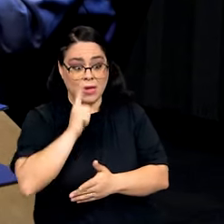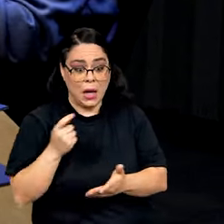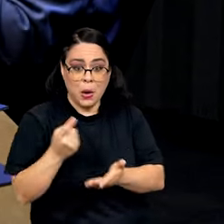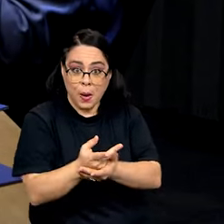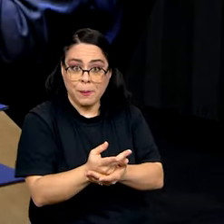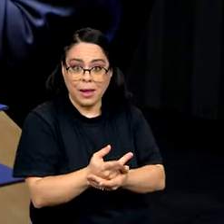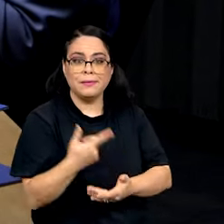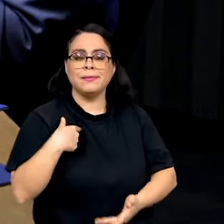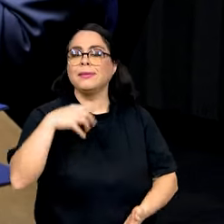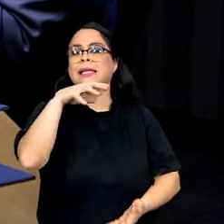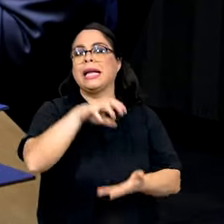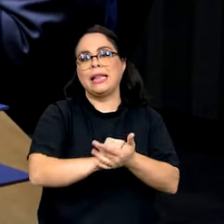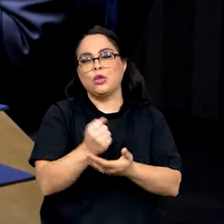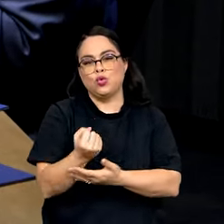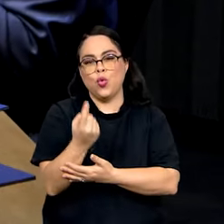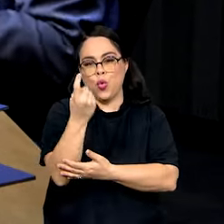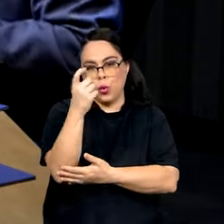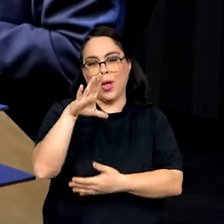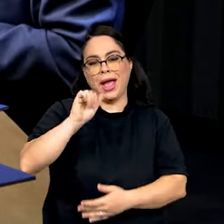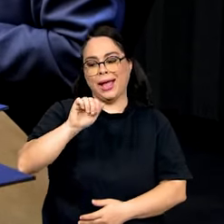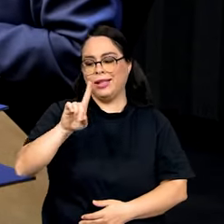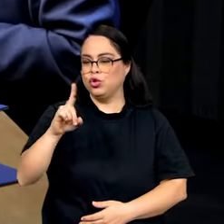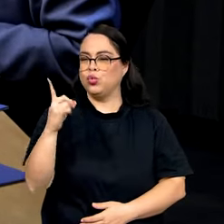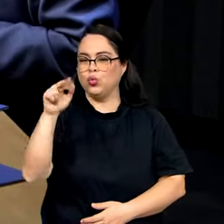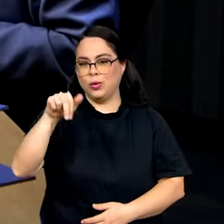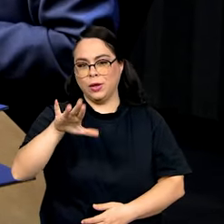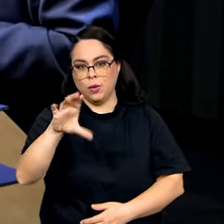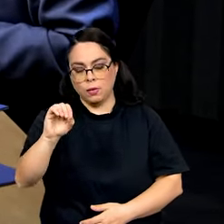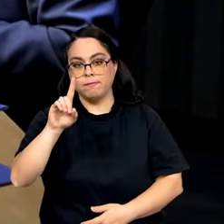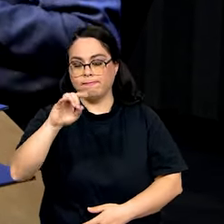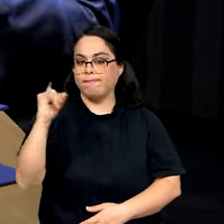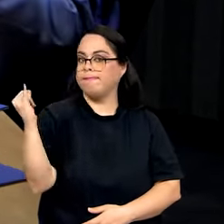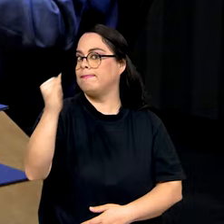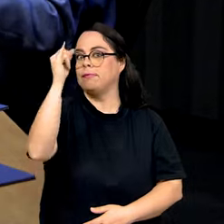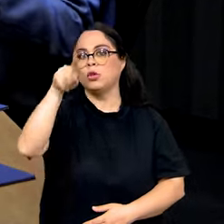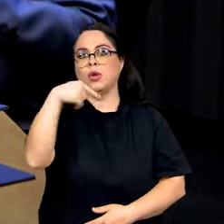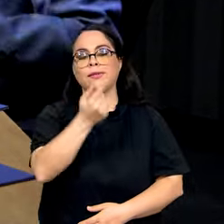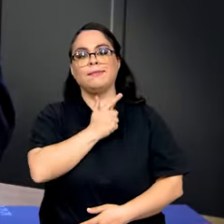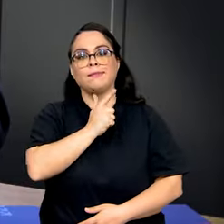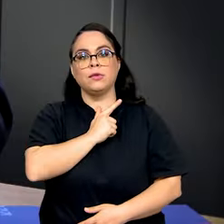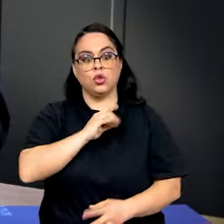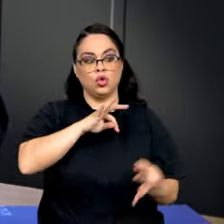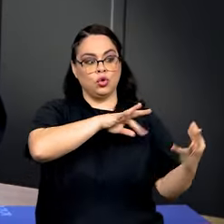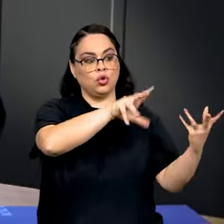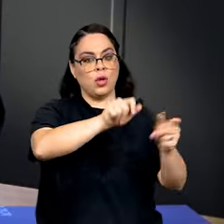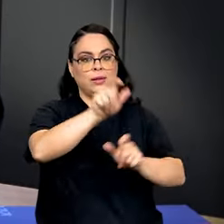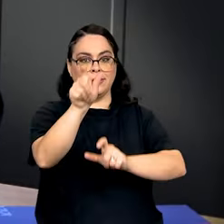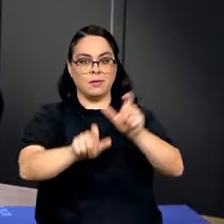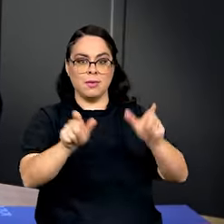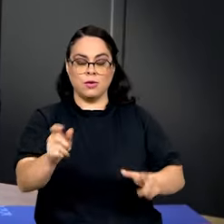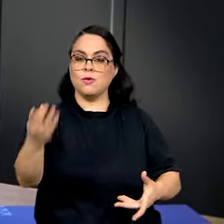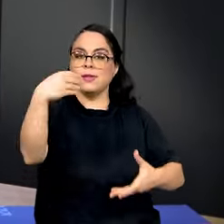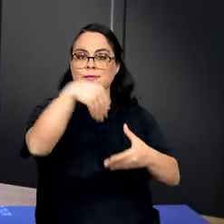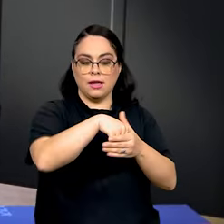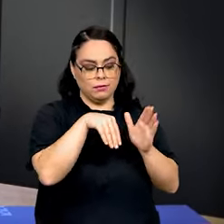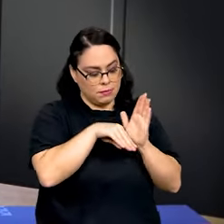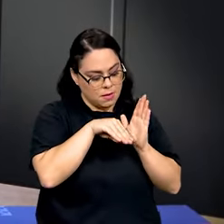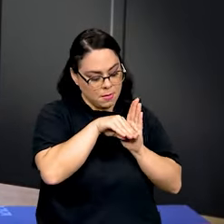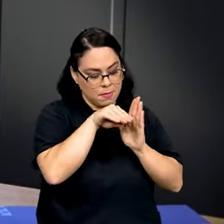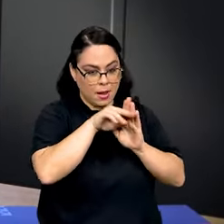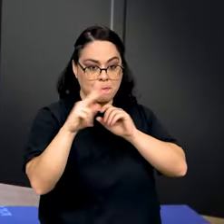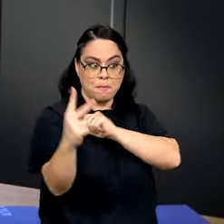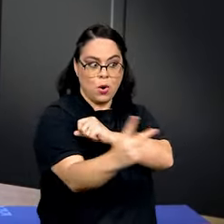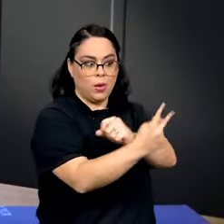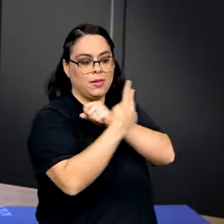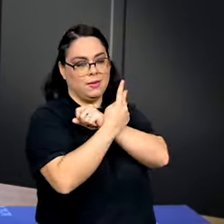comprar e ali um cadastro cadastro único que é fundamental para a gente ter todas as pessoas dentro dessa